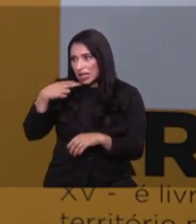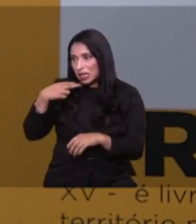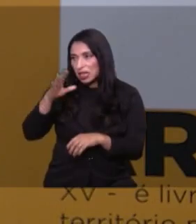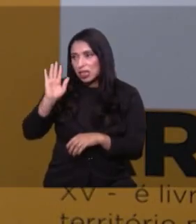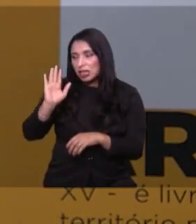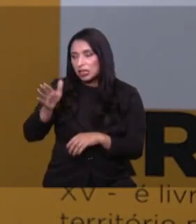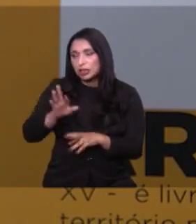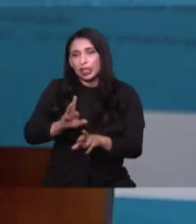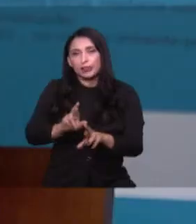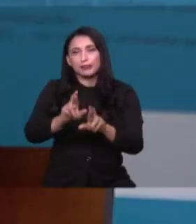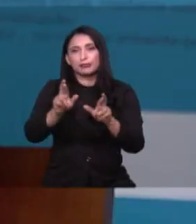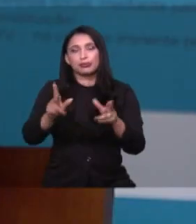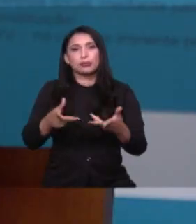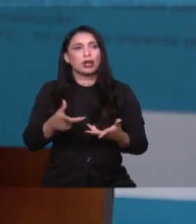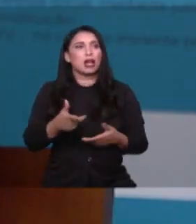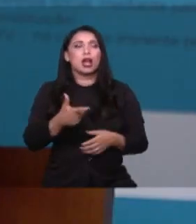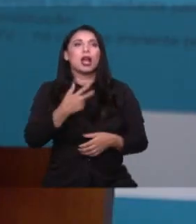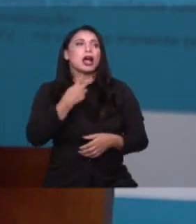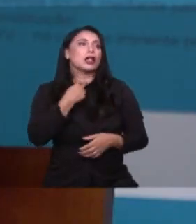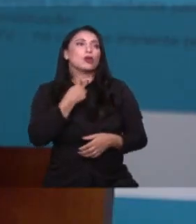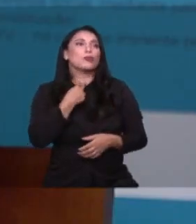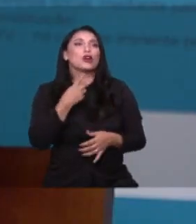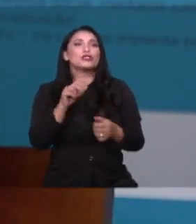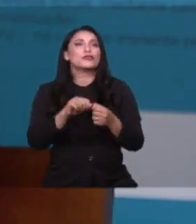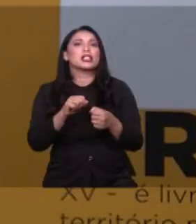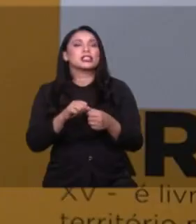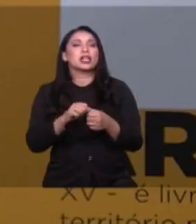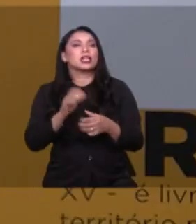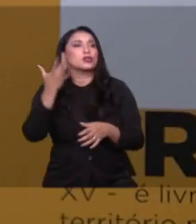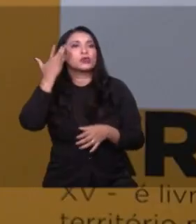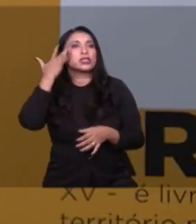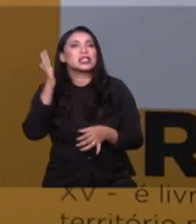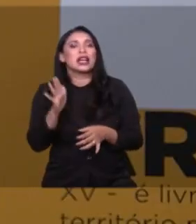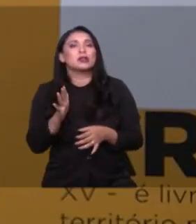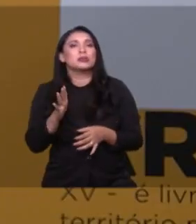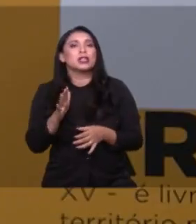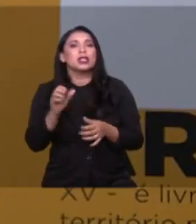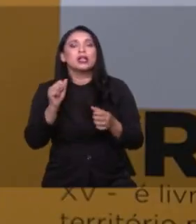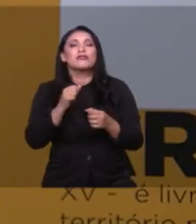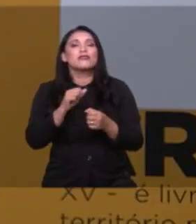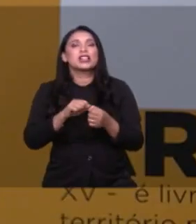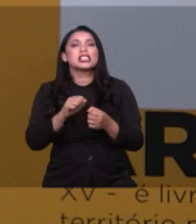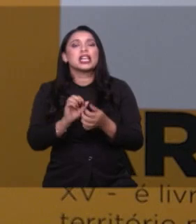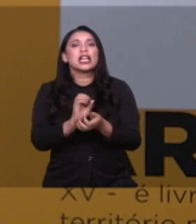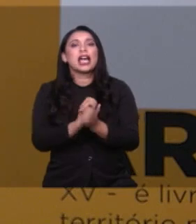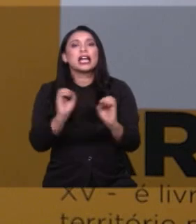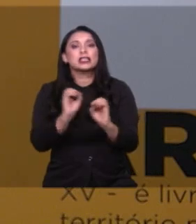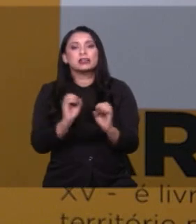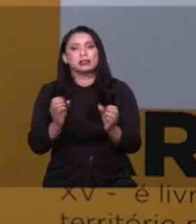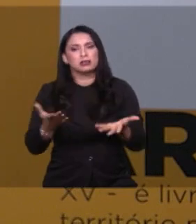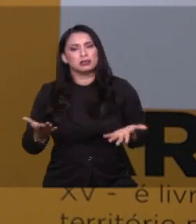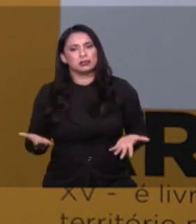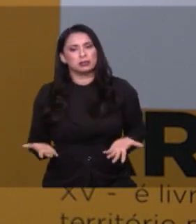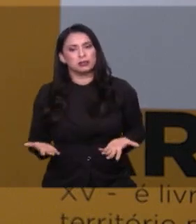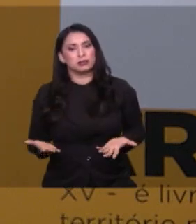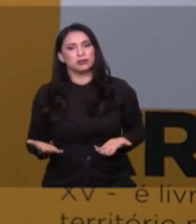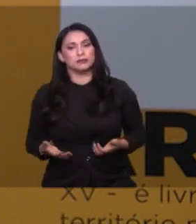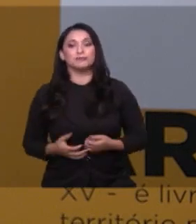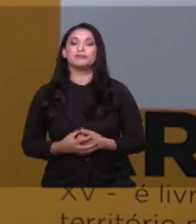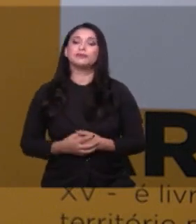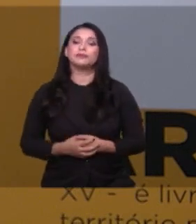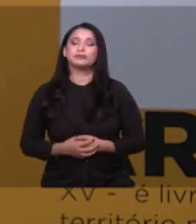pessoas já me vejam como uma pessoa inválida, uma pessoa que não tem nada para oferecer. Mas isso é uma coisa